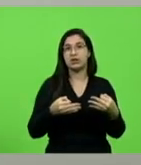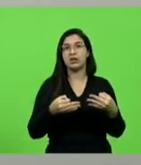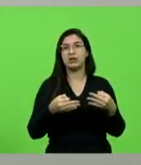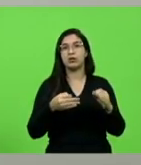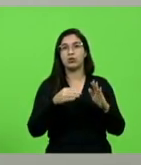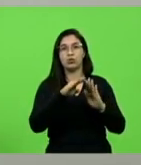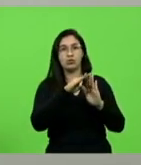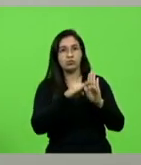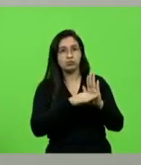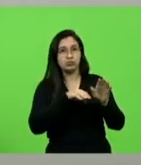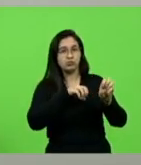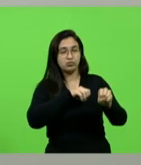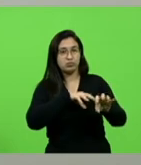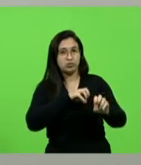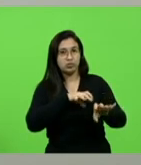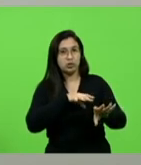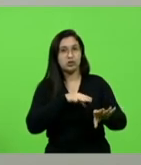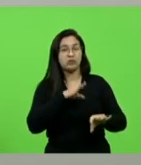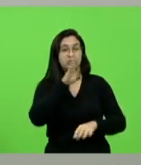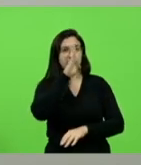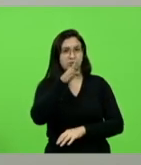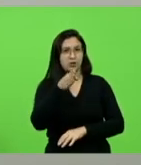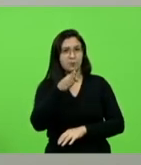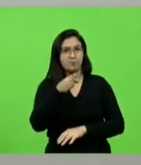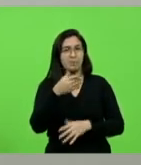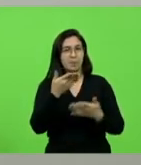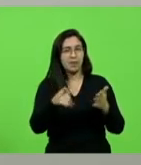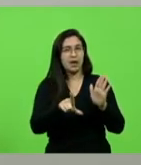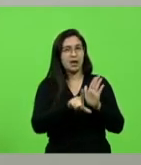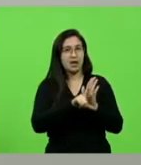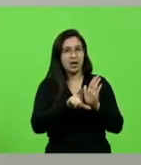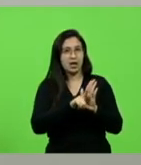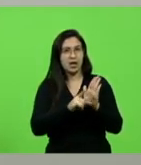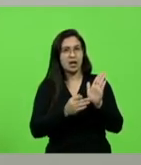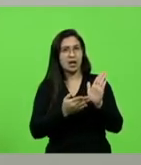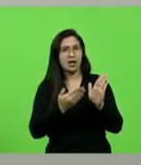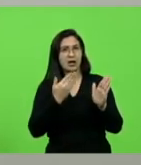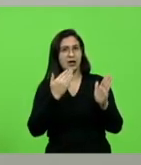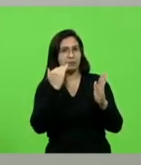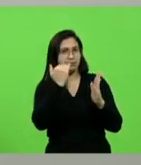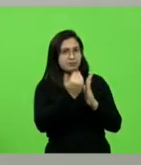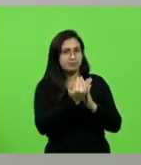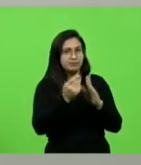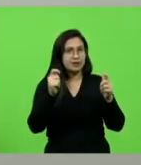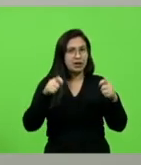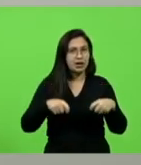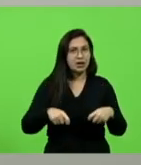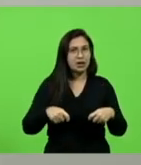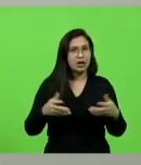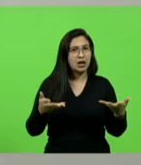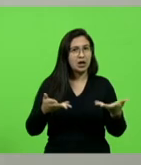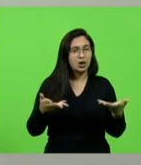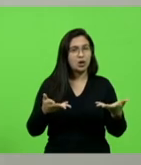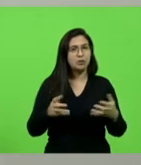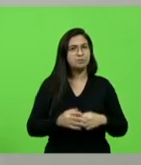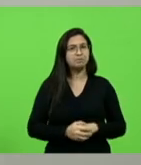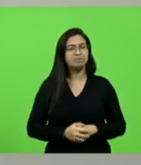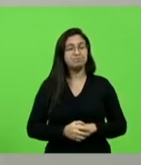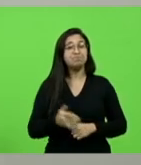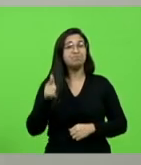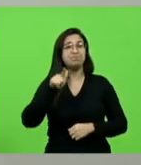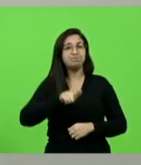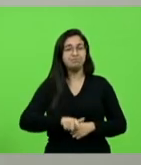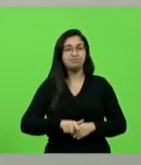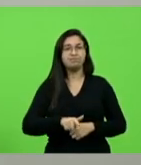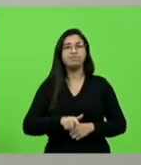especial aquilo que a legislação nos propõe no momento que nós estamos vivendo. E também é importante a